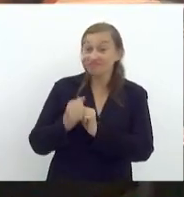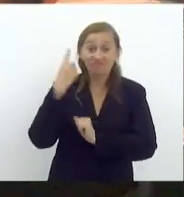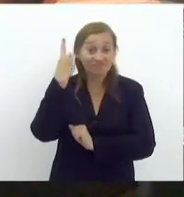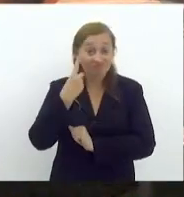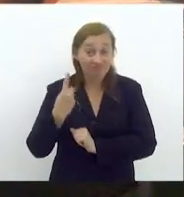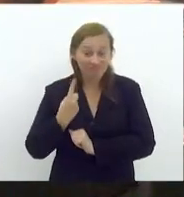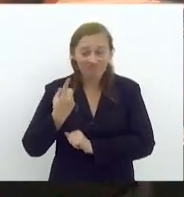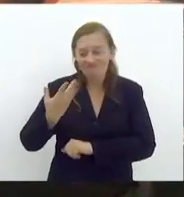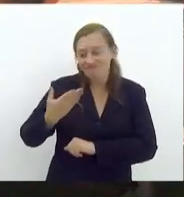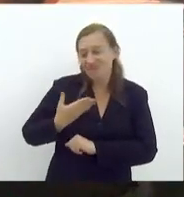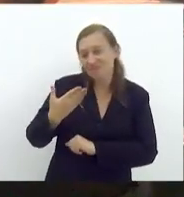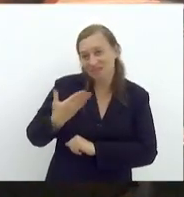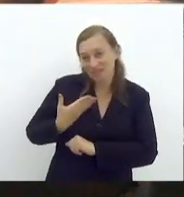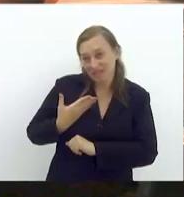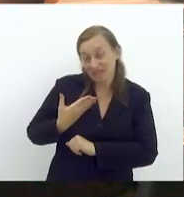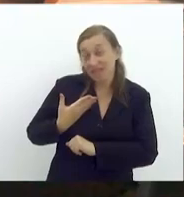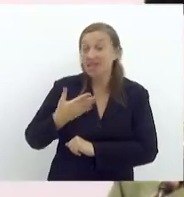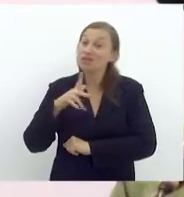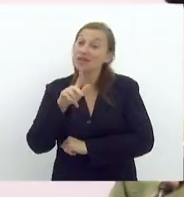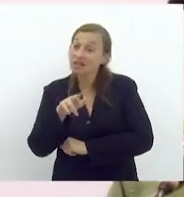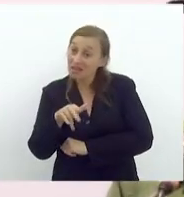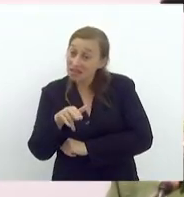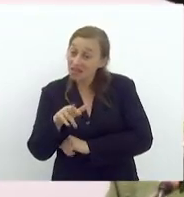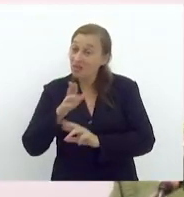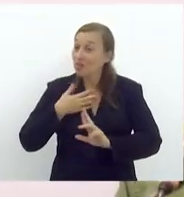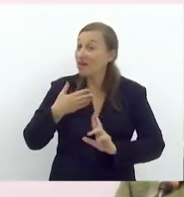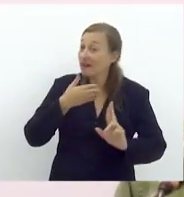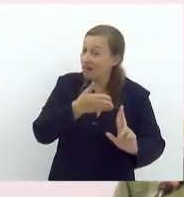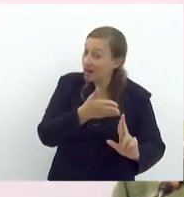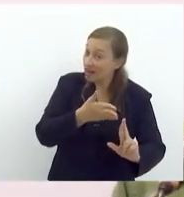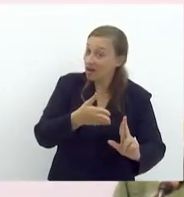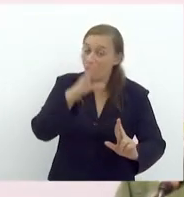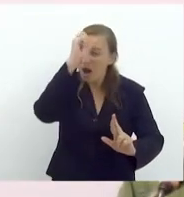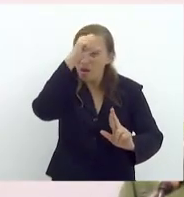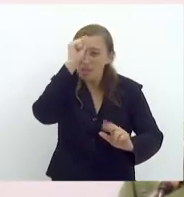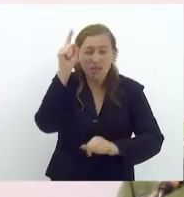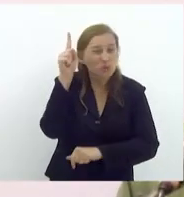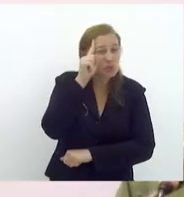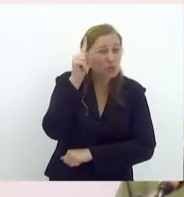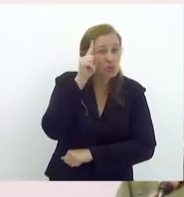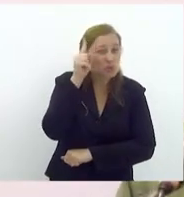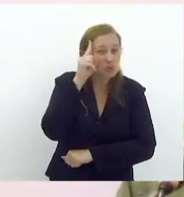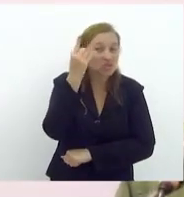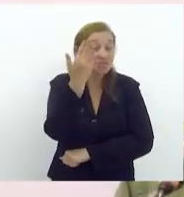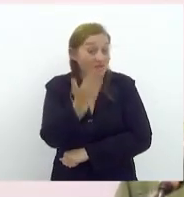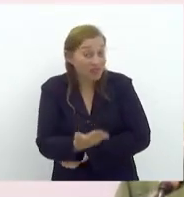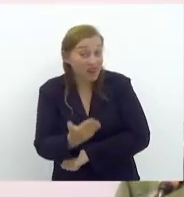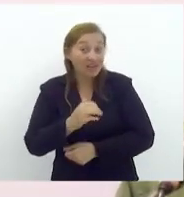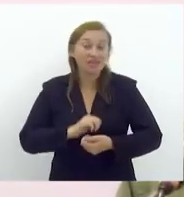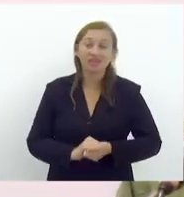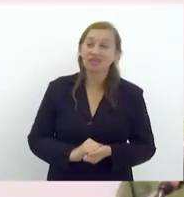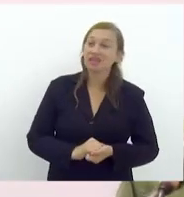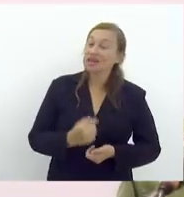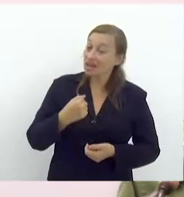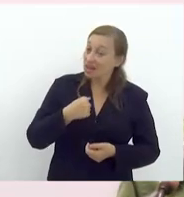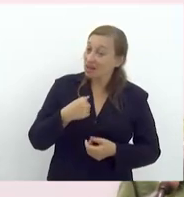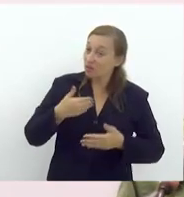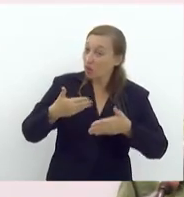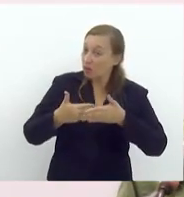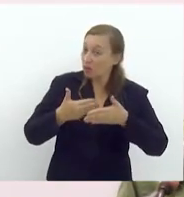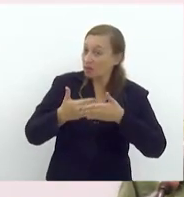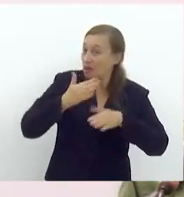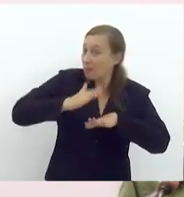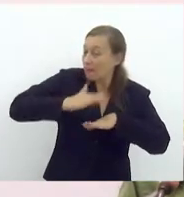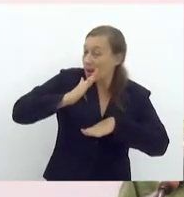Monteiro uma amiga uma irmã uma referência eu aprendo todos os dias com essa companheira e estou me aproximando